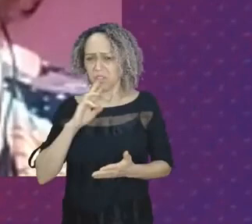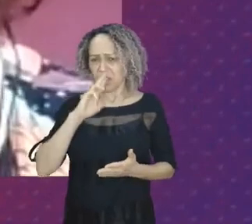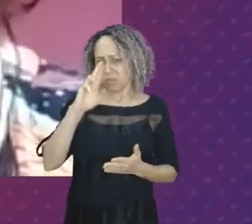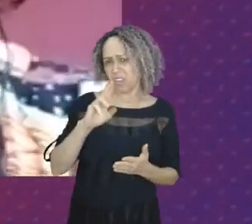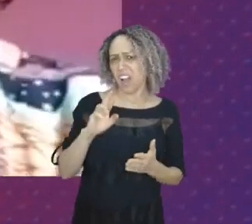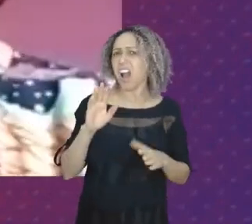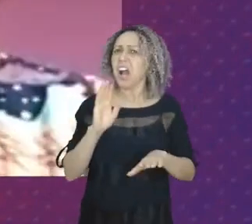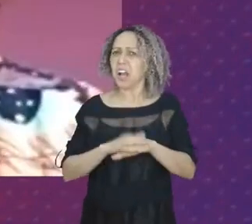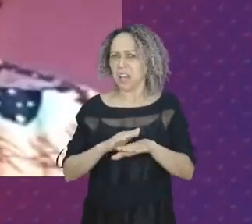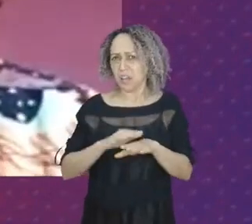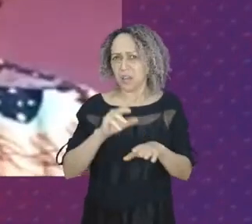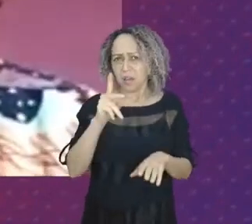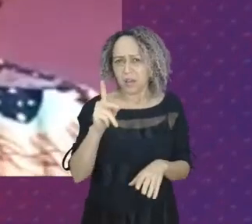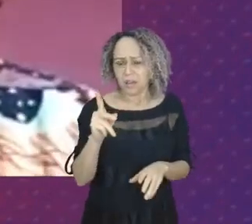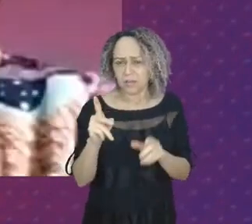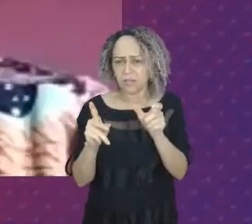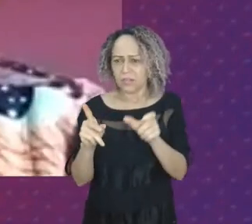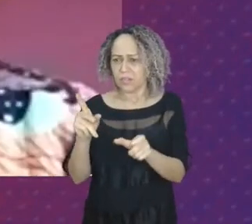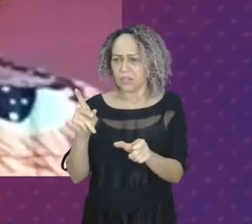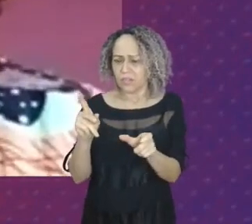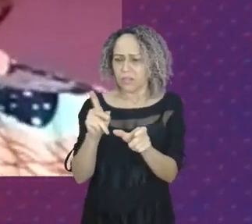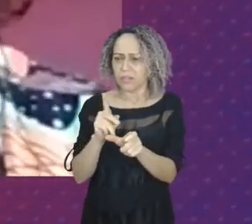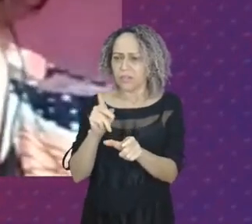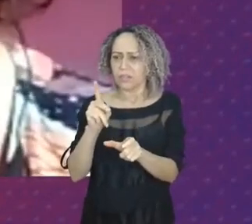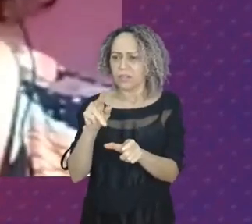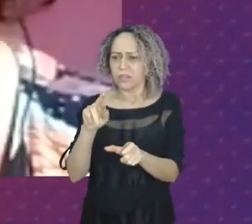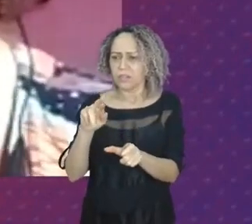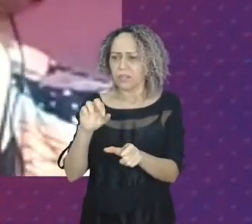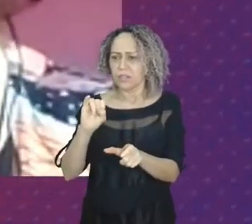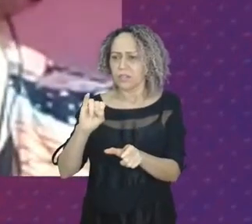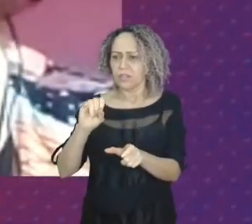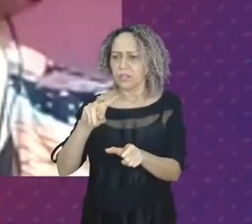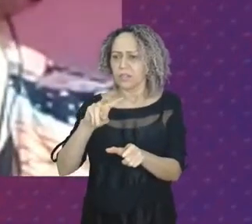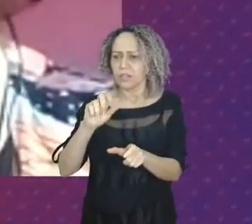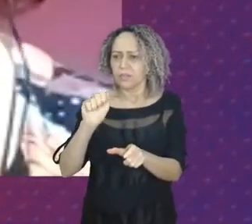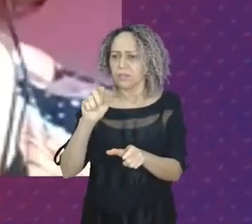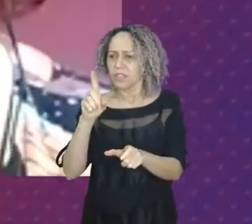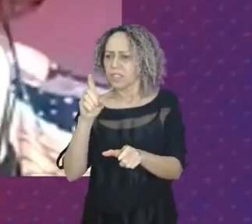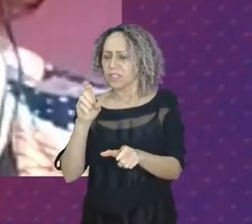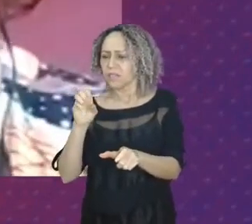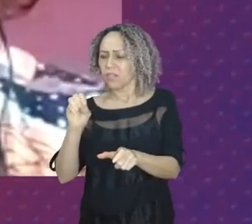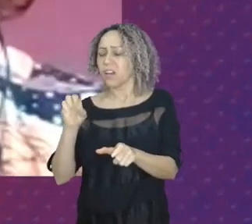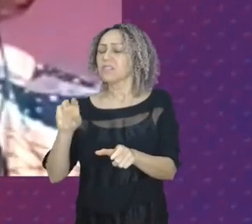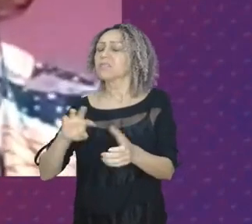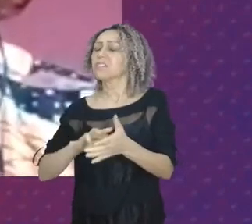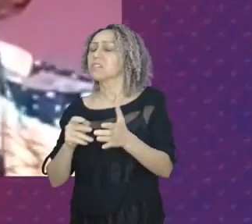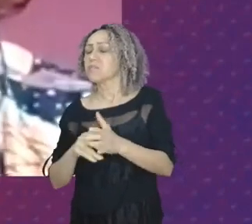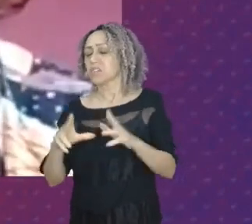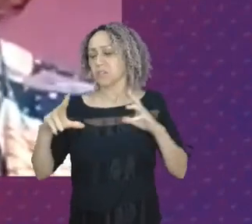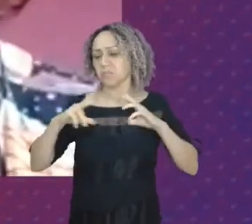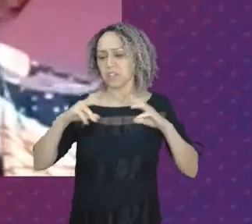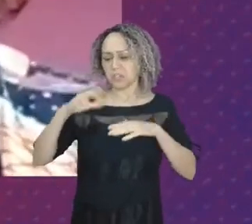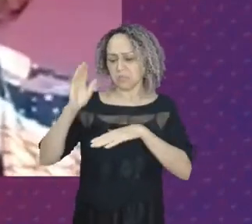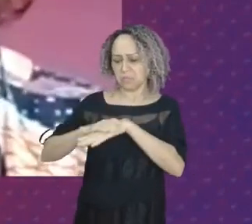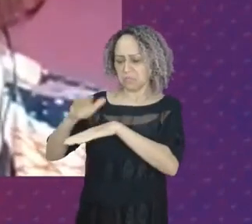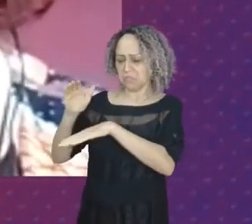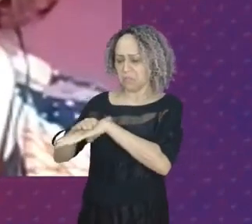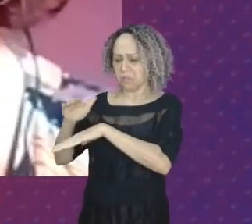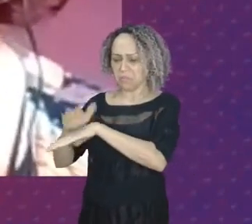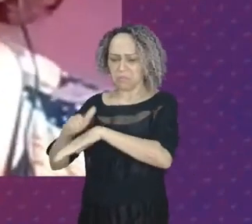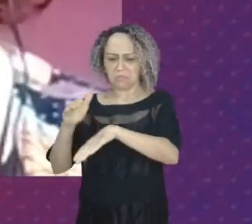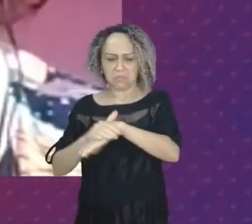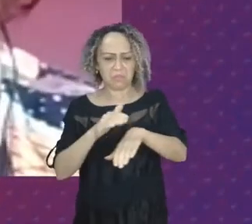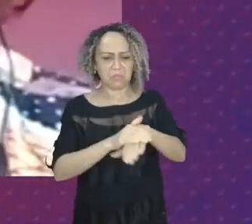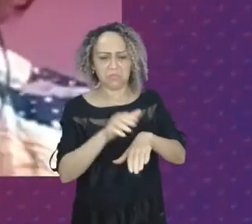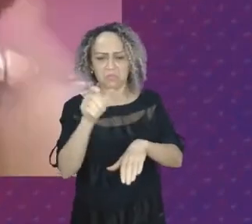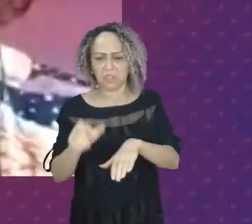particular, vão dizer que é aquilo que está dentro né, que é do espaço de dentro da casa, aquilo que é próprio da pessoa, né, que pertence à pessoa,